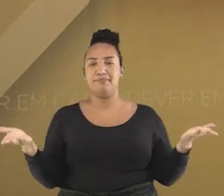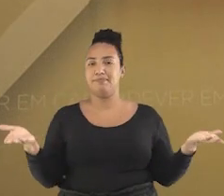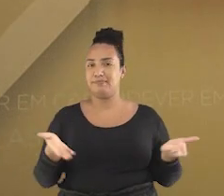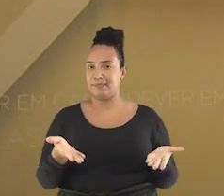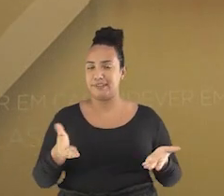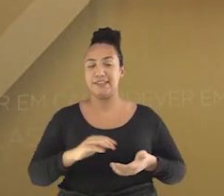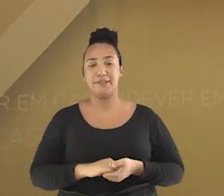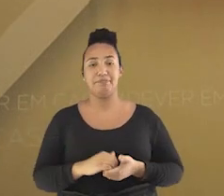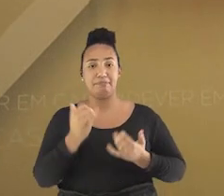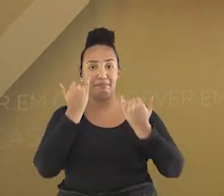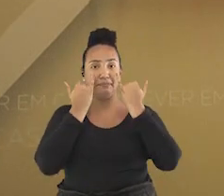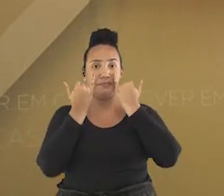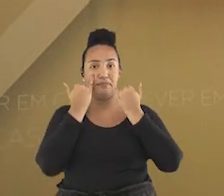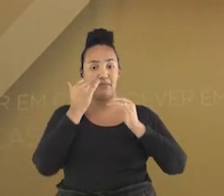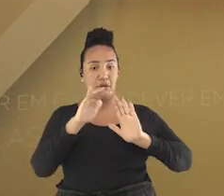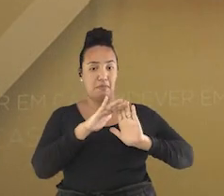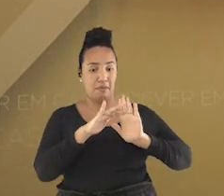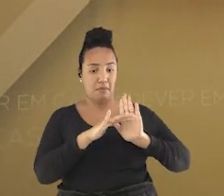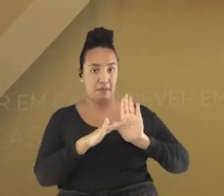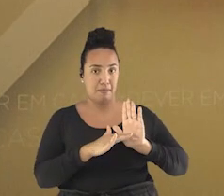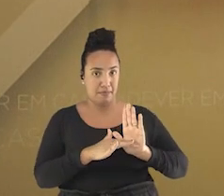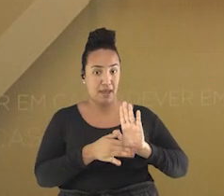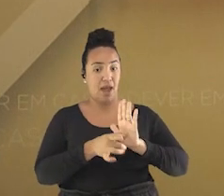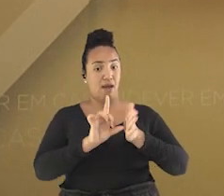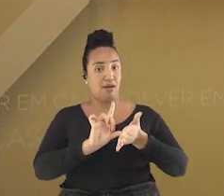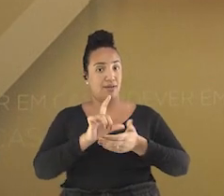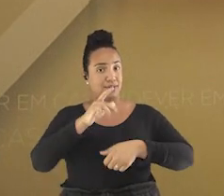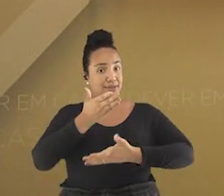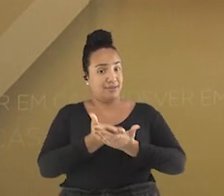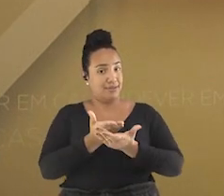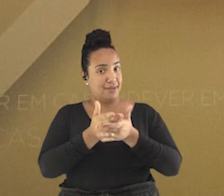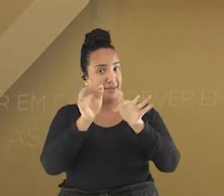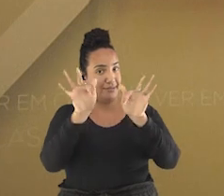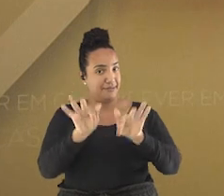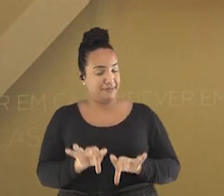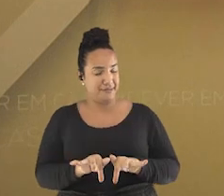e preencha a lista de presença antes que a aula termine.